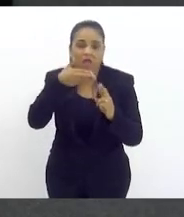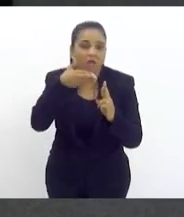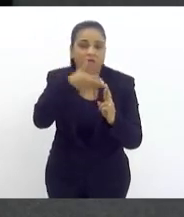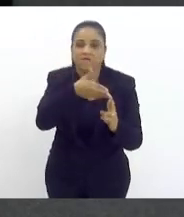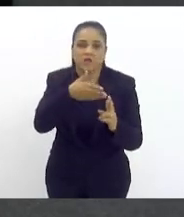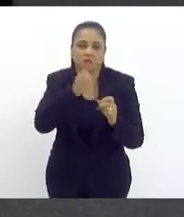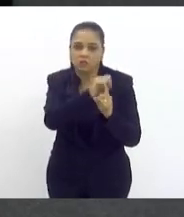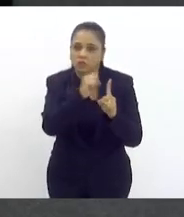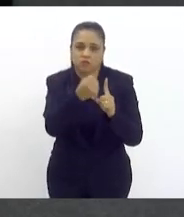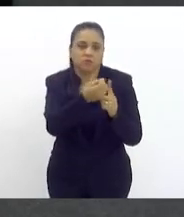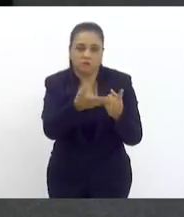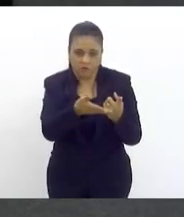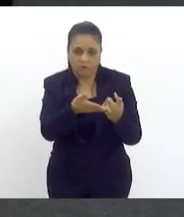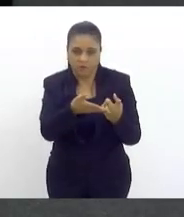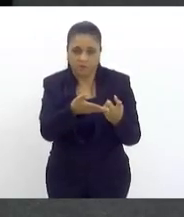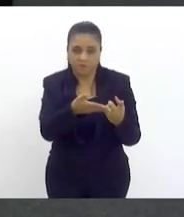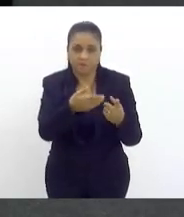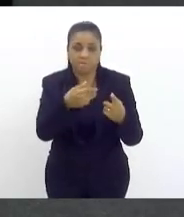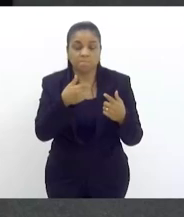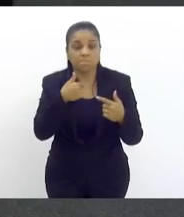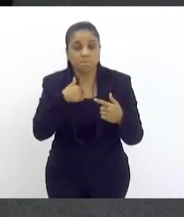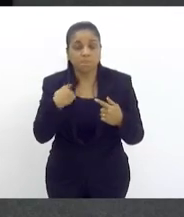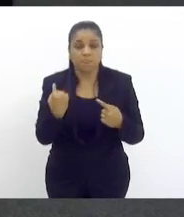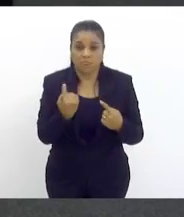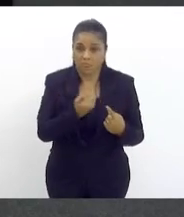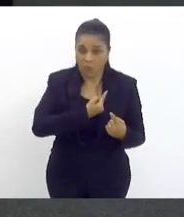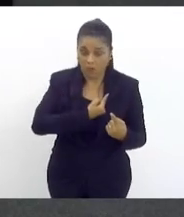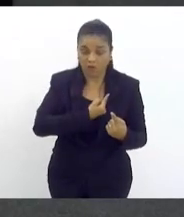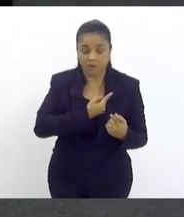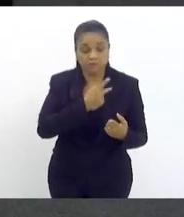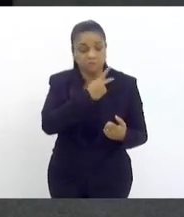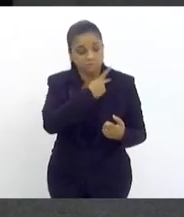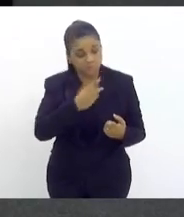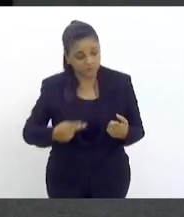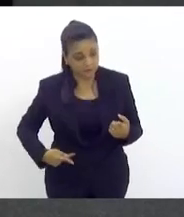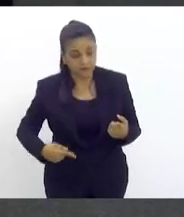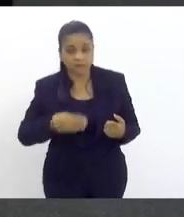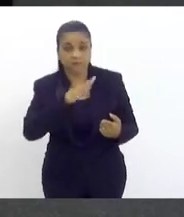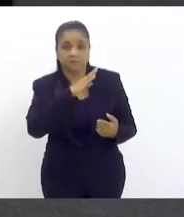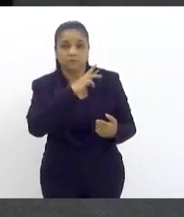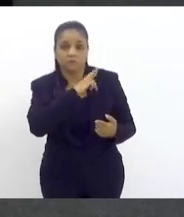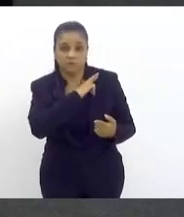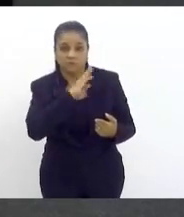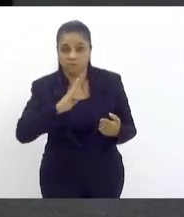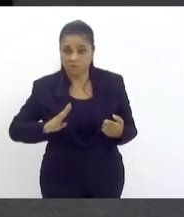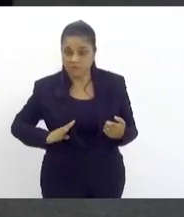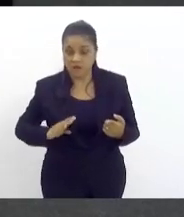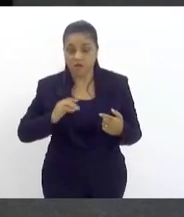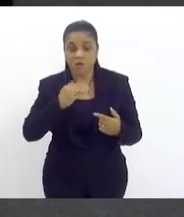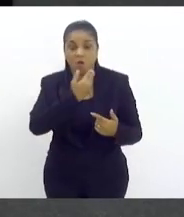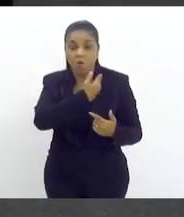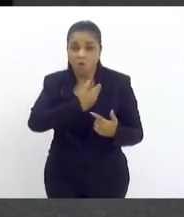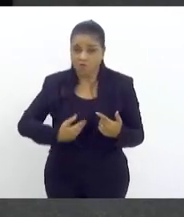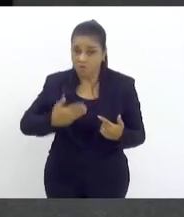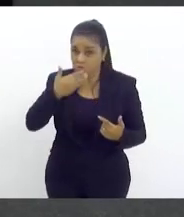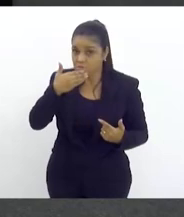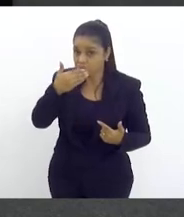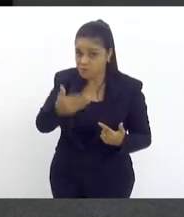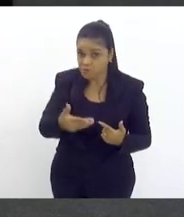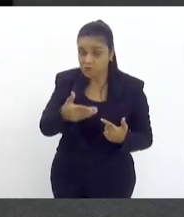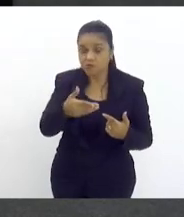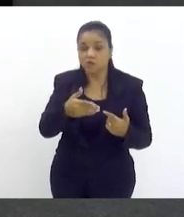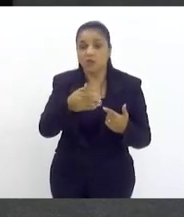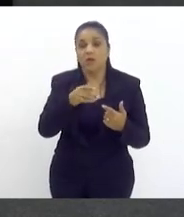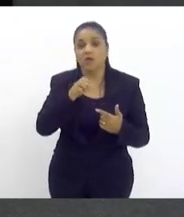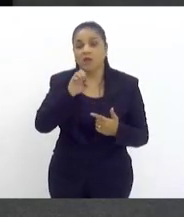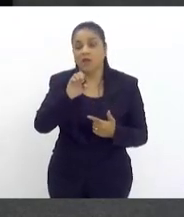verdade, nós deveríamos, presidente Bacelar, pedir para o governo fazer um inventário dos seus